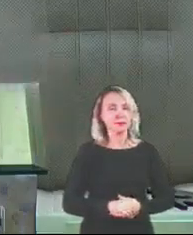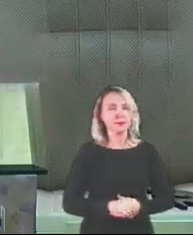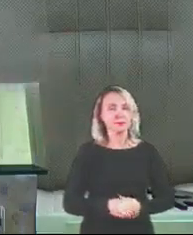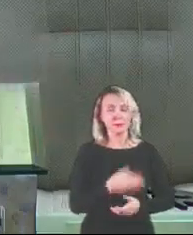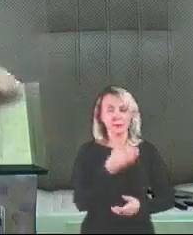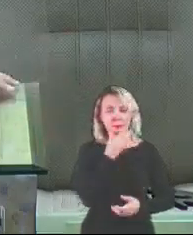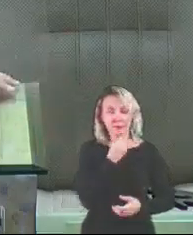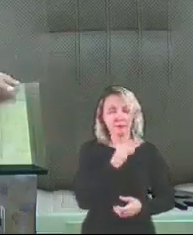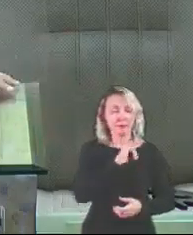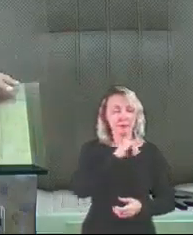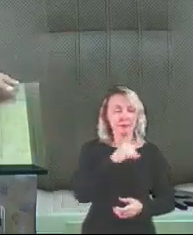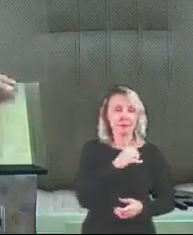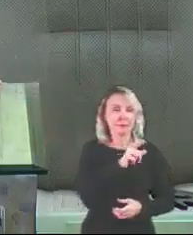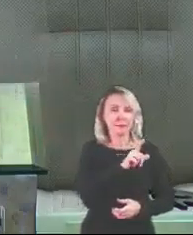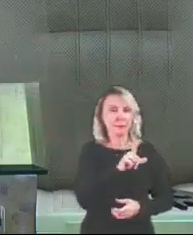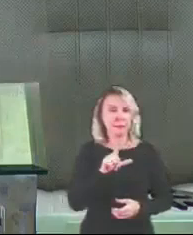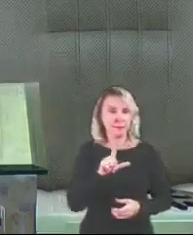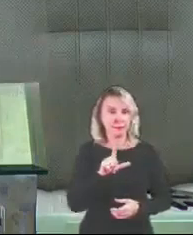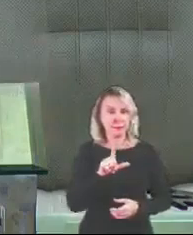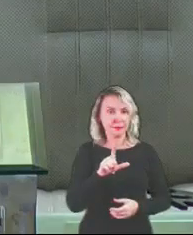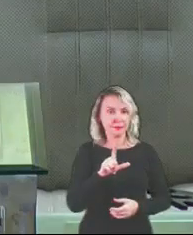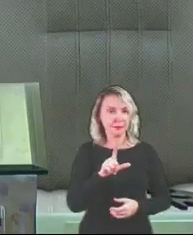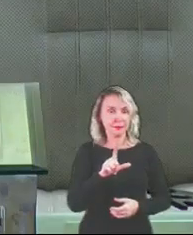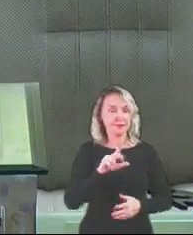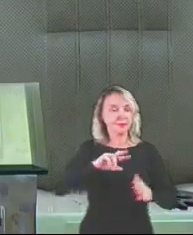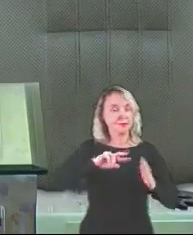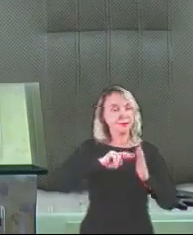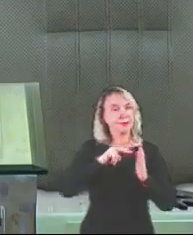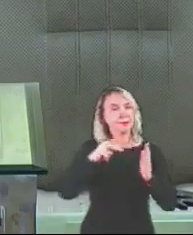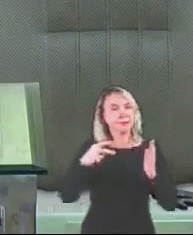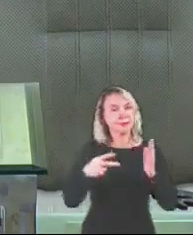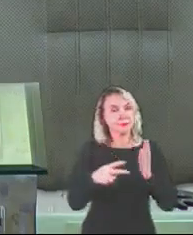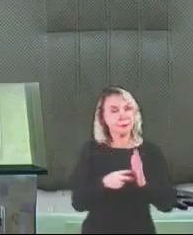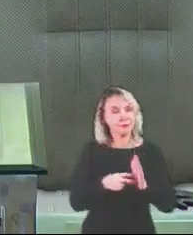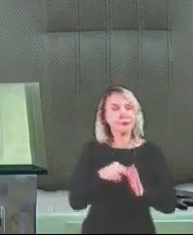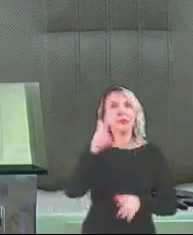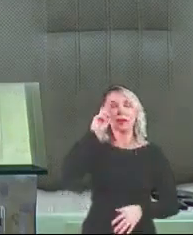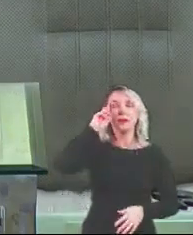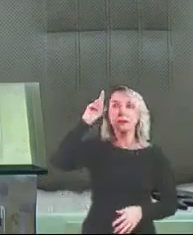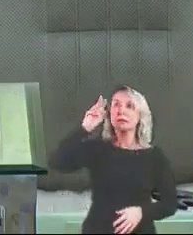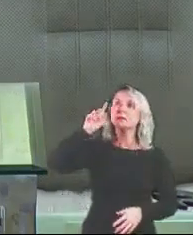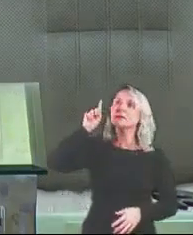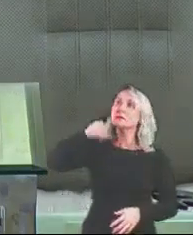Joel, o Senhor é Deus.